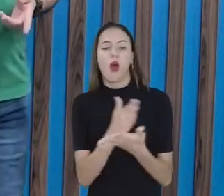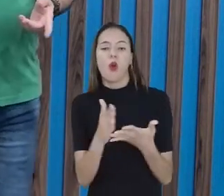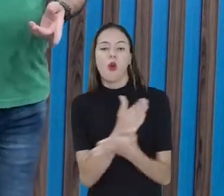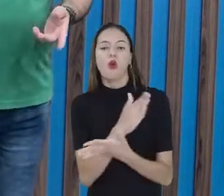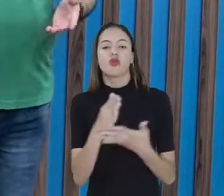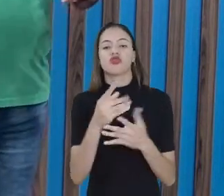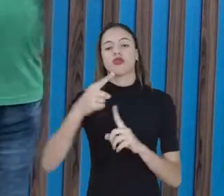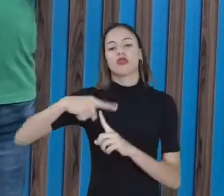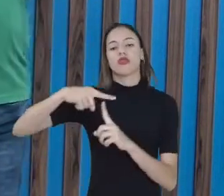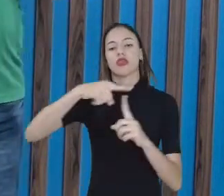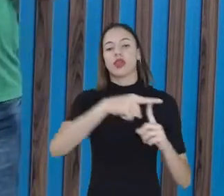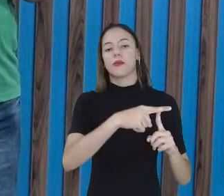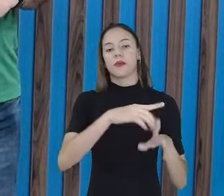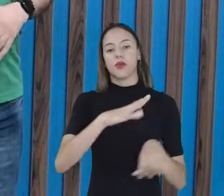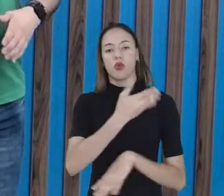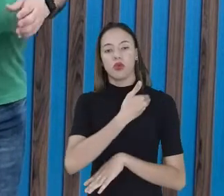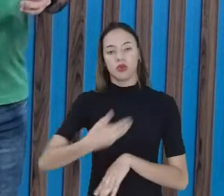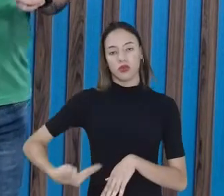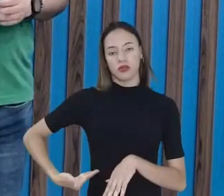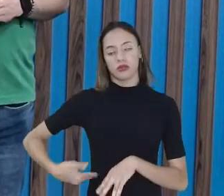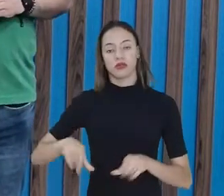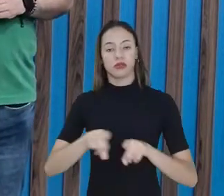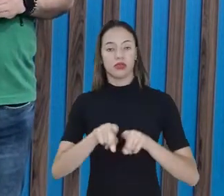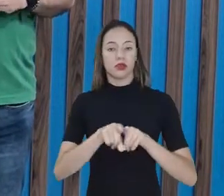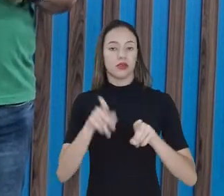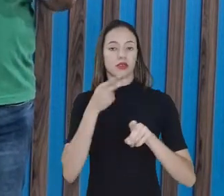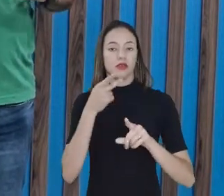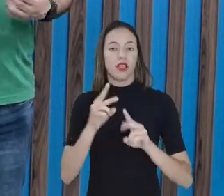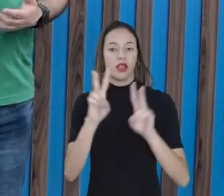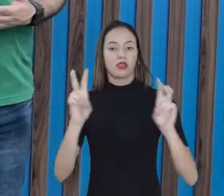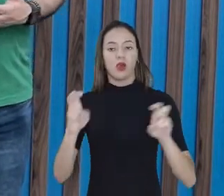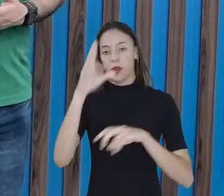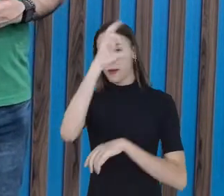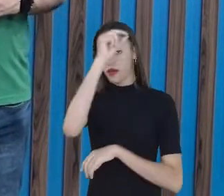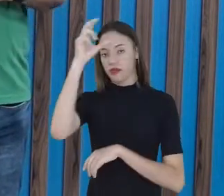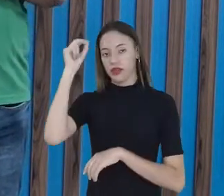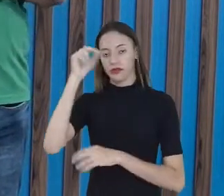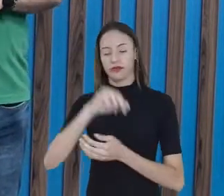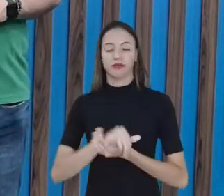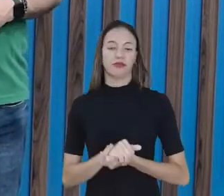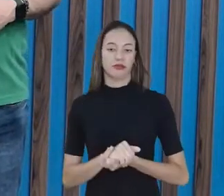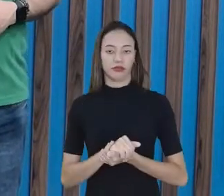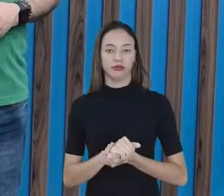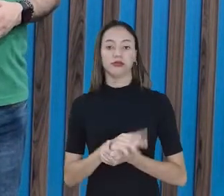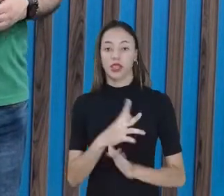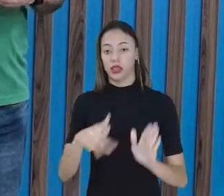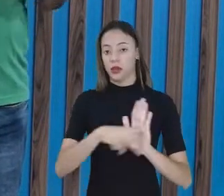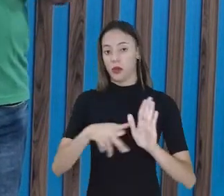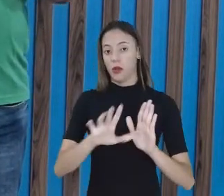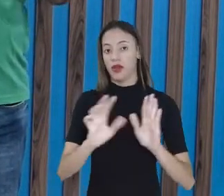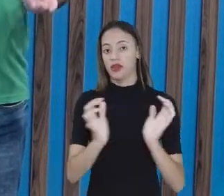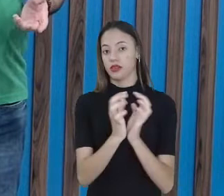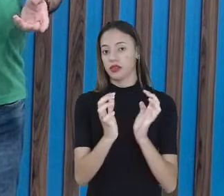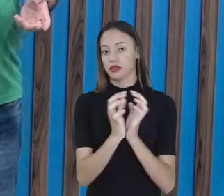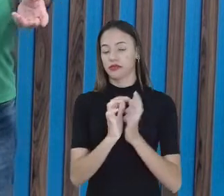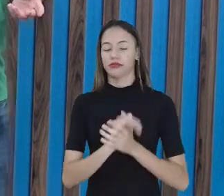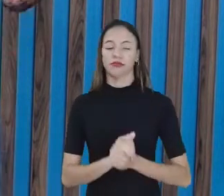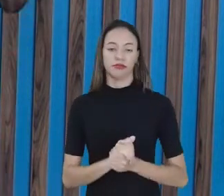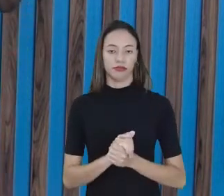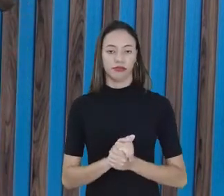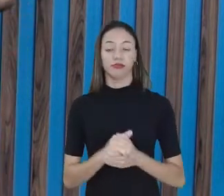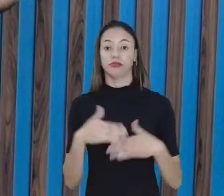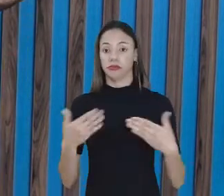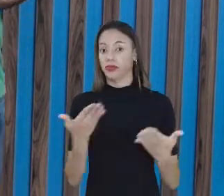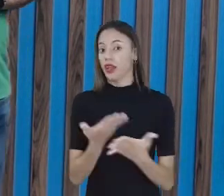de governo e vamos falar sobre a nossa prefeitura da cidade do Recife. Detalhe, para